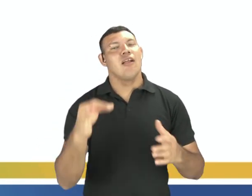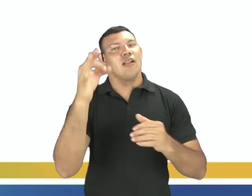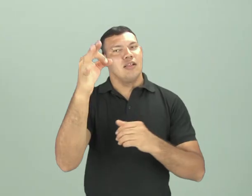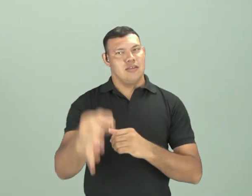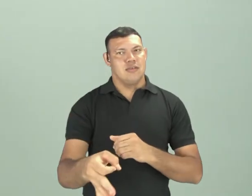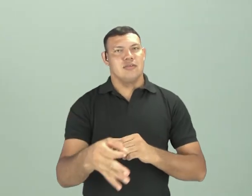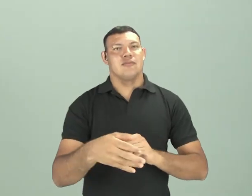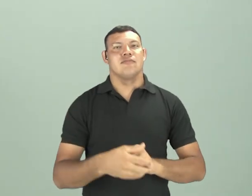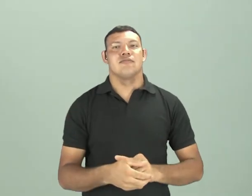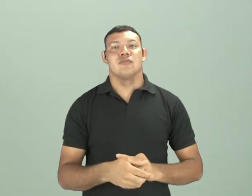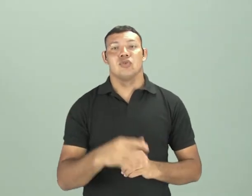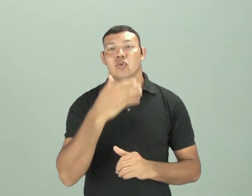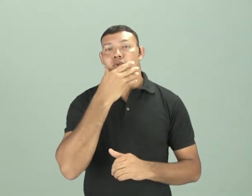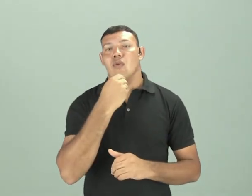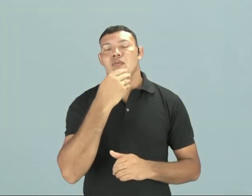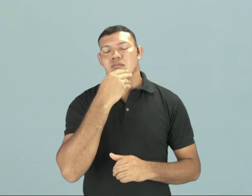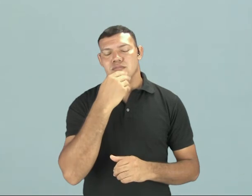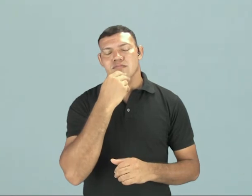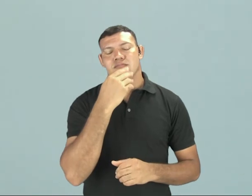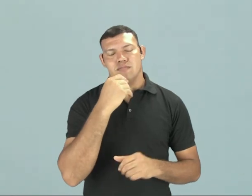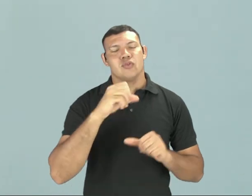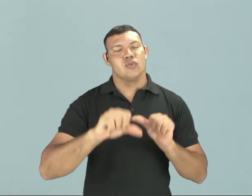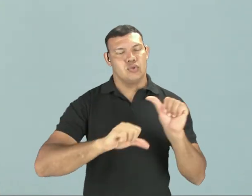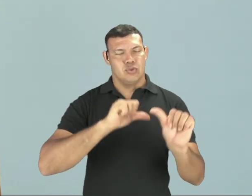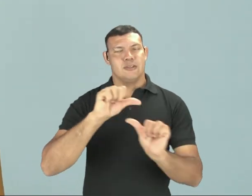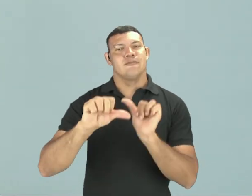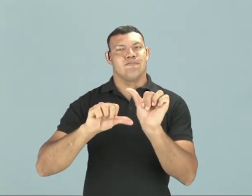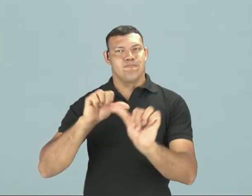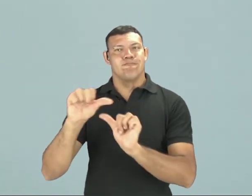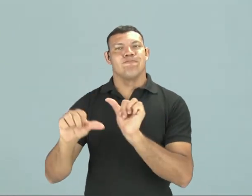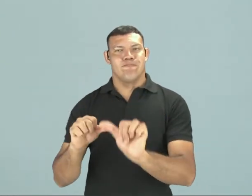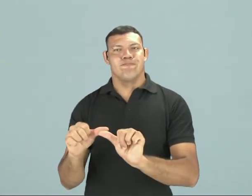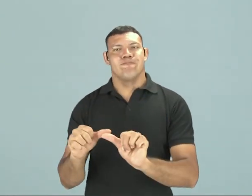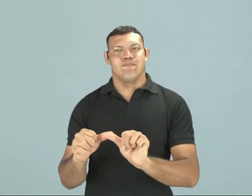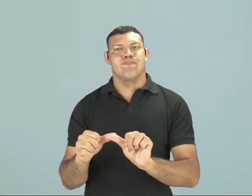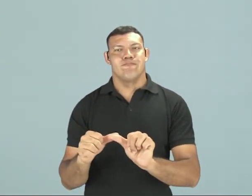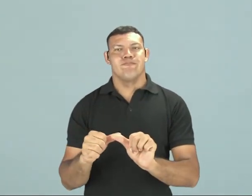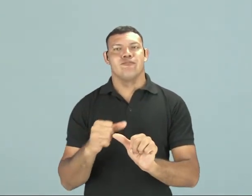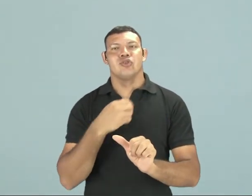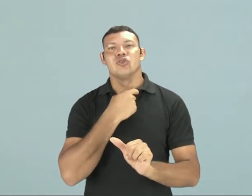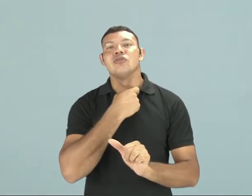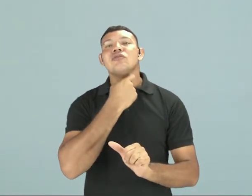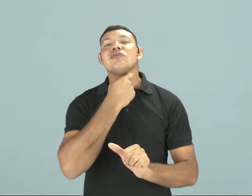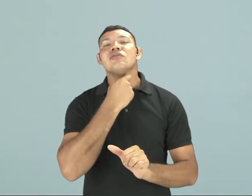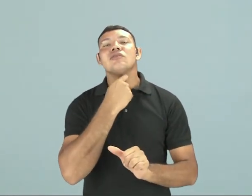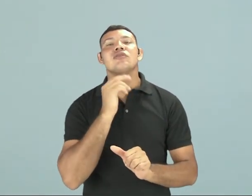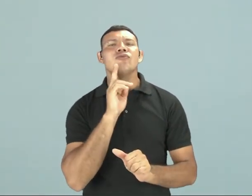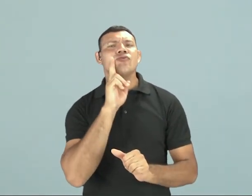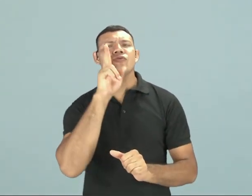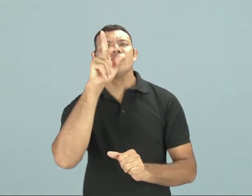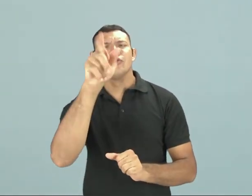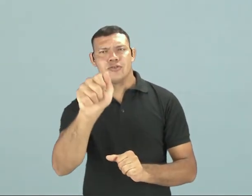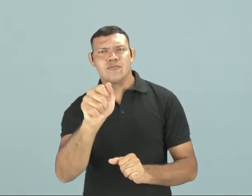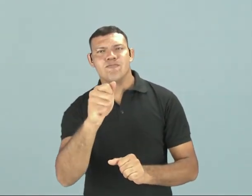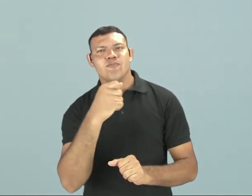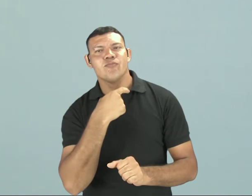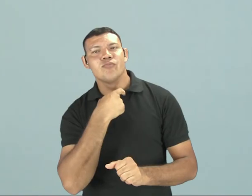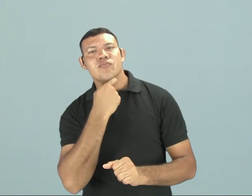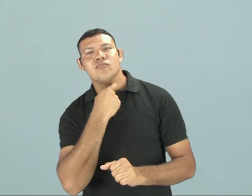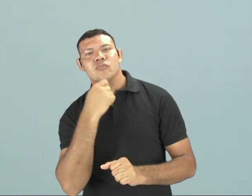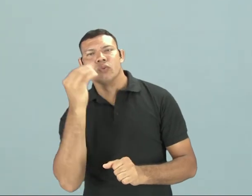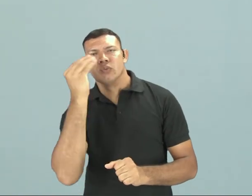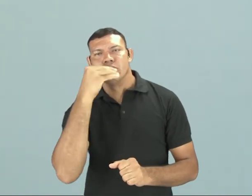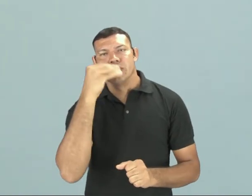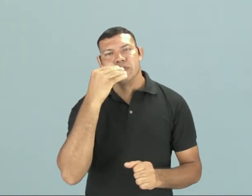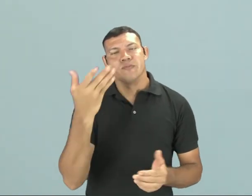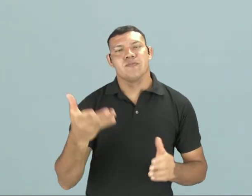acertou. Então, nos meninos acontecem essas transformações. Uma hora a voz está grave, outra hora a voz pode estar mais